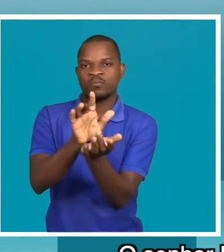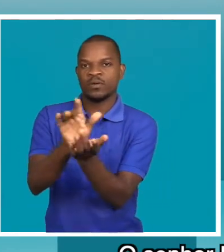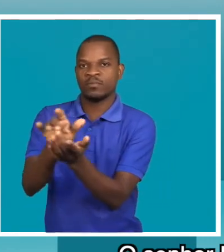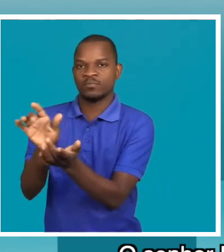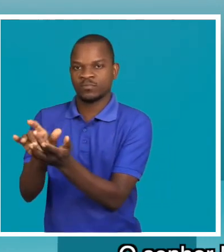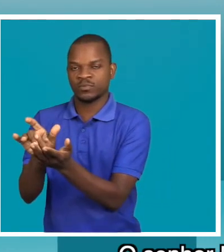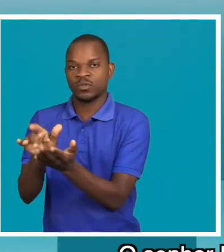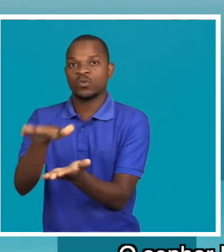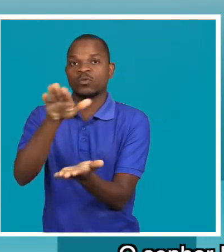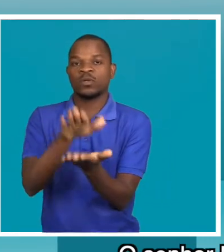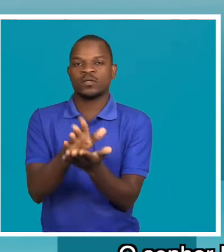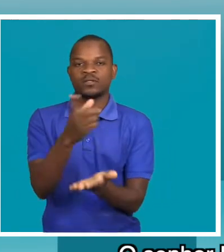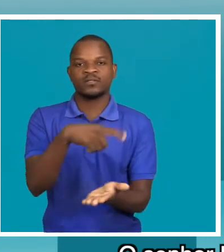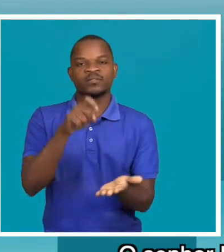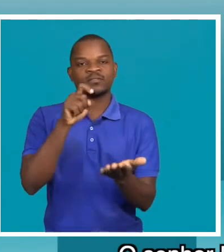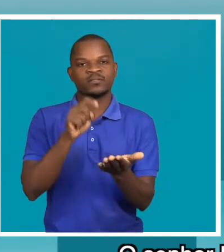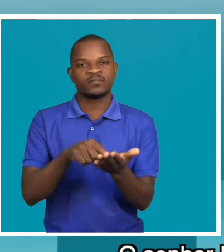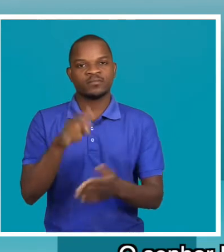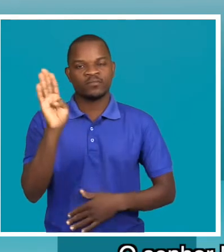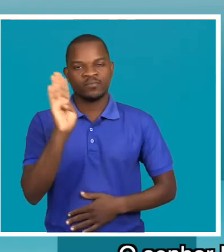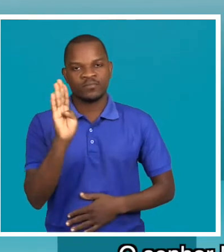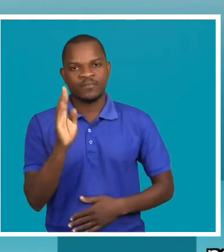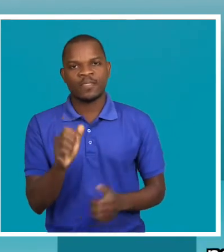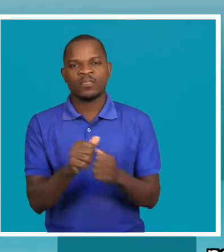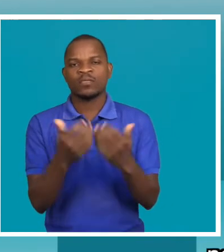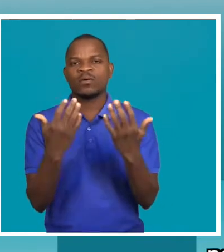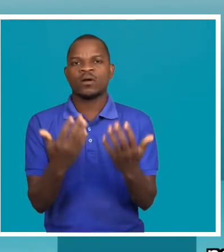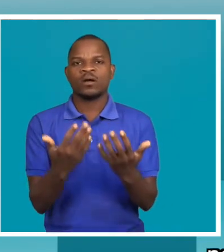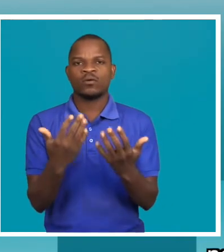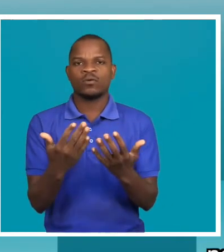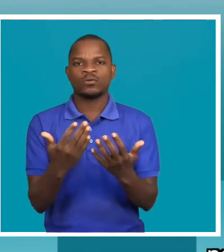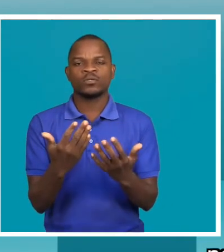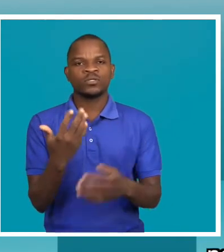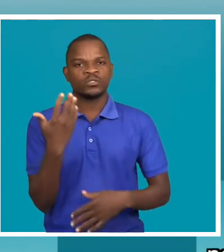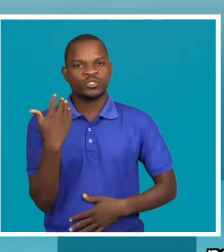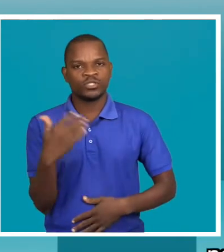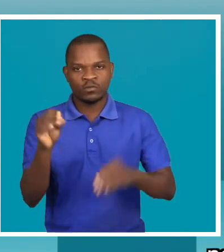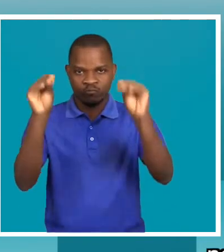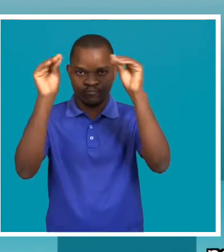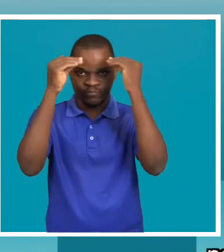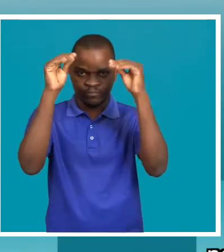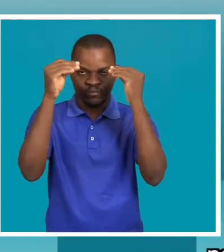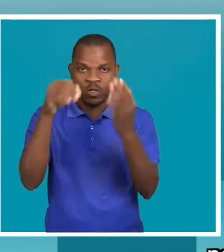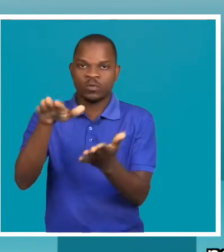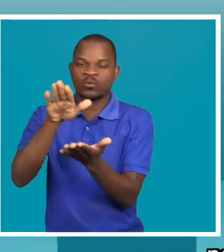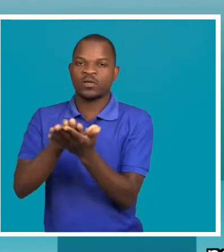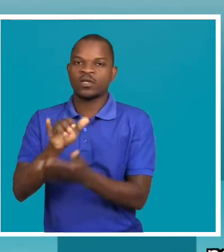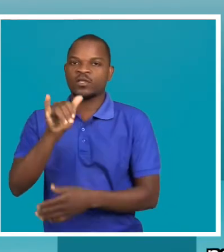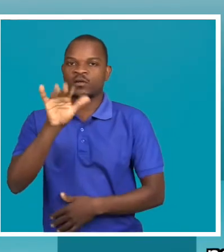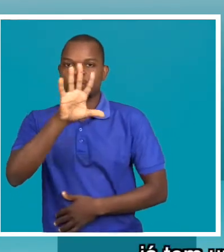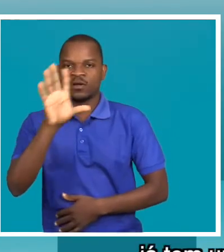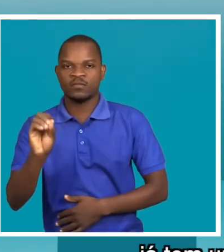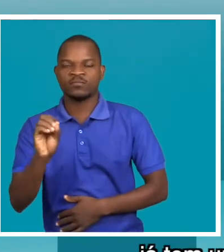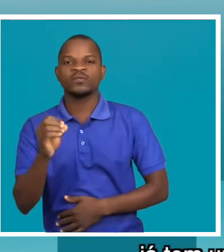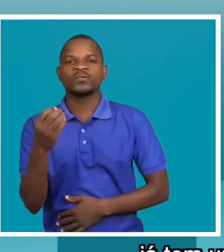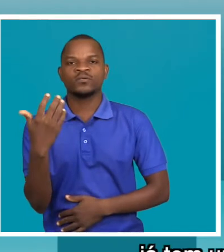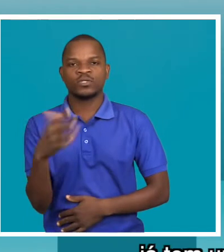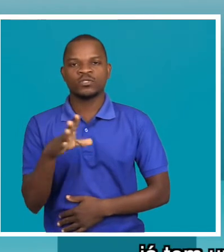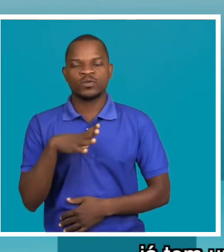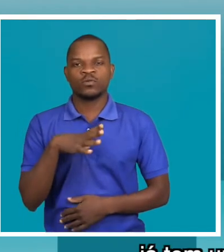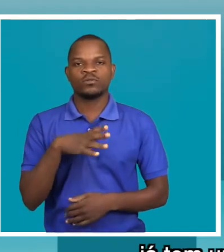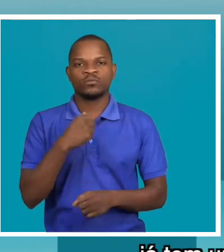em minicidades, a nível da cidade da Beira, neste momento, com a formação de Enga África. Já tem uma